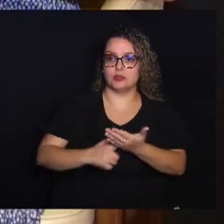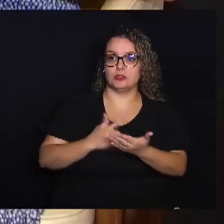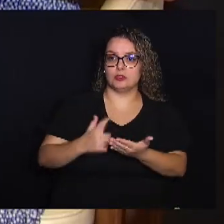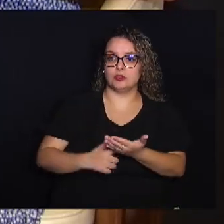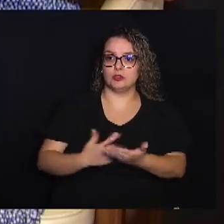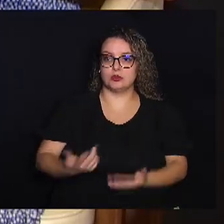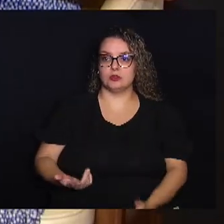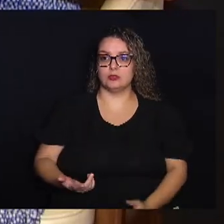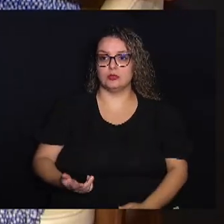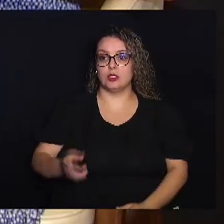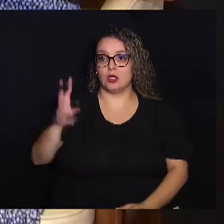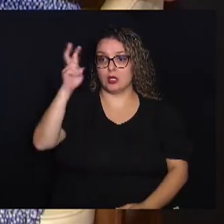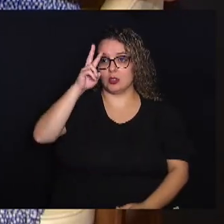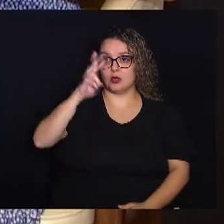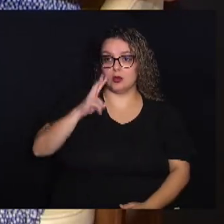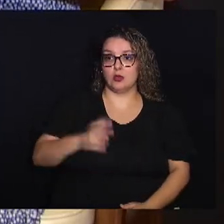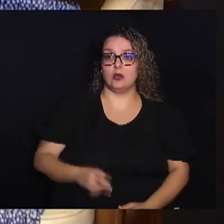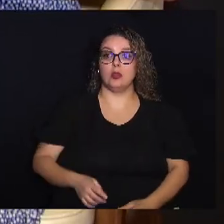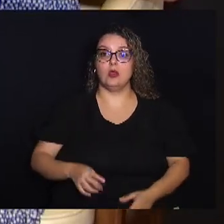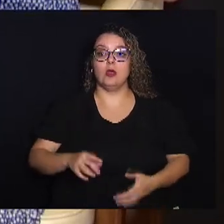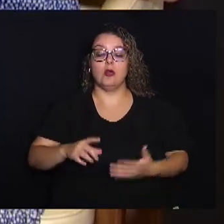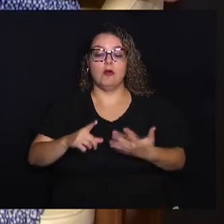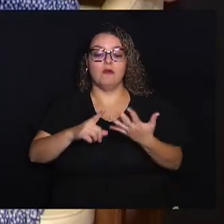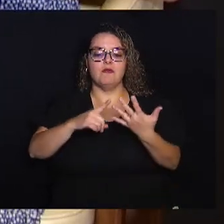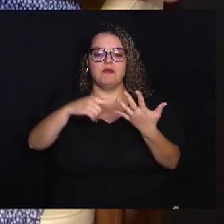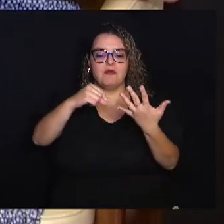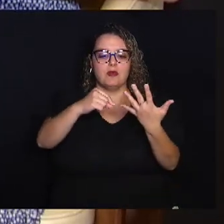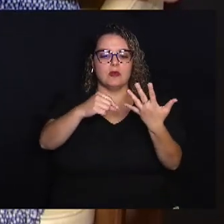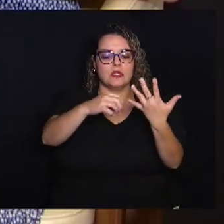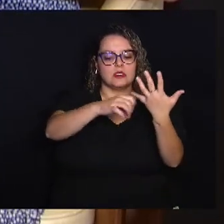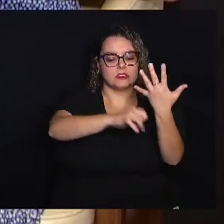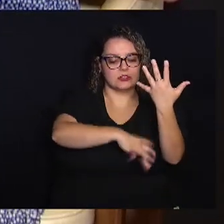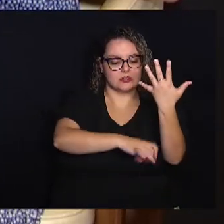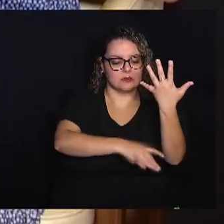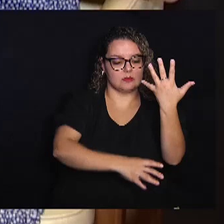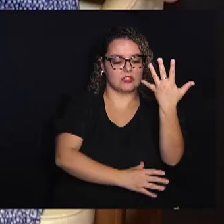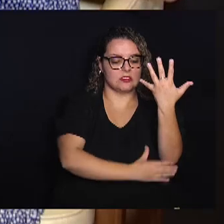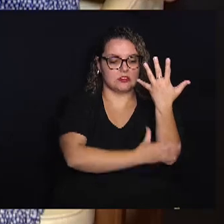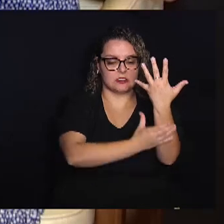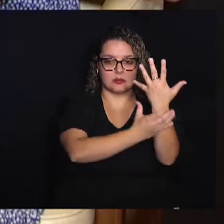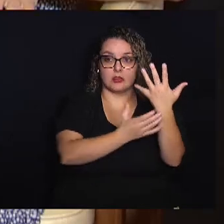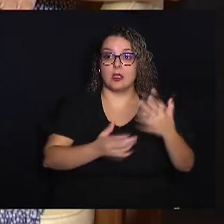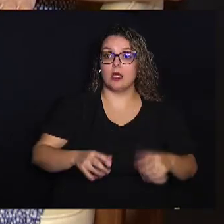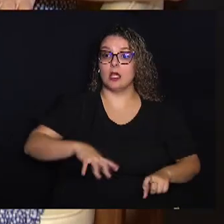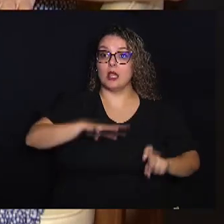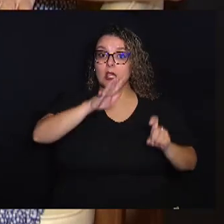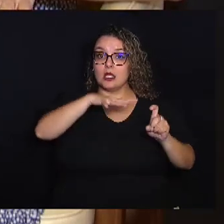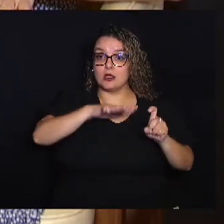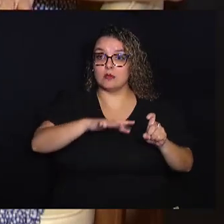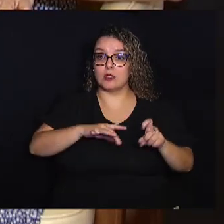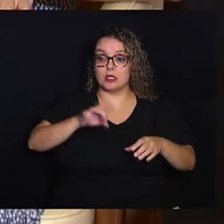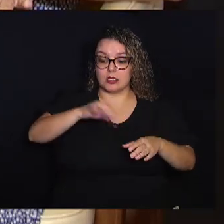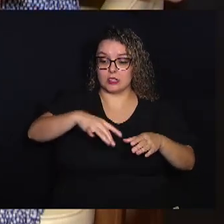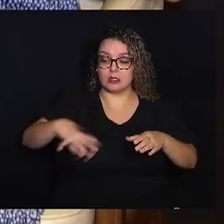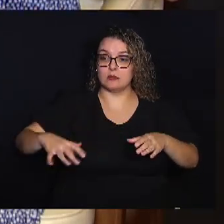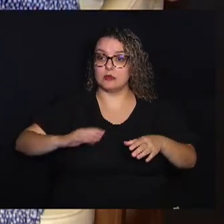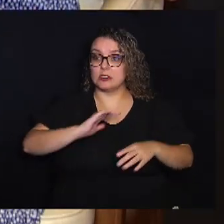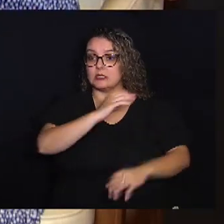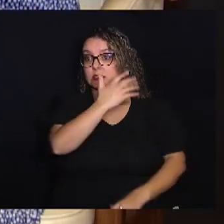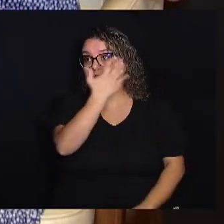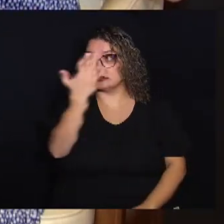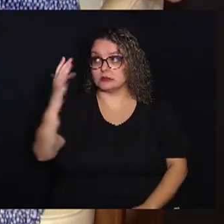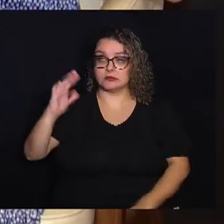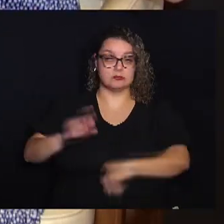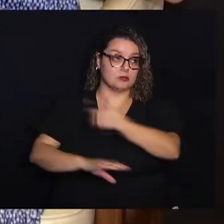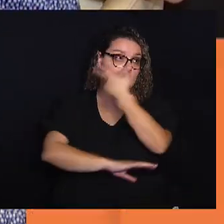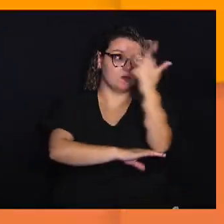chama Contos de Folhas, Sementes e Caules, que são lendas ligadas às plantas brasileiras. Porque foi